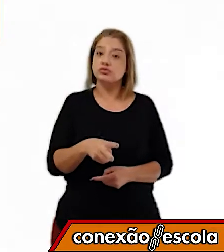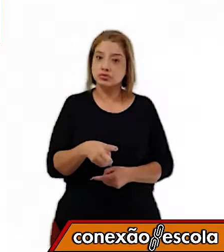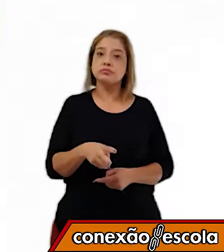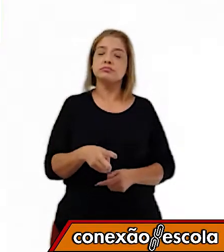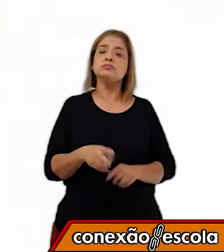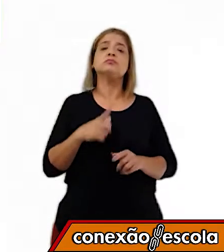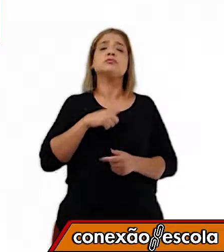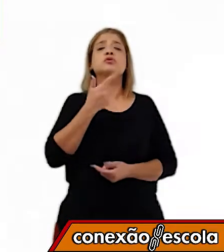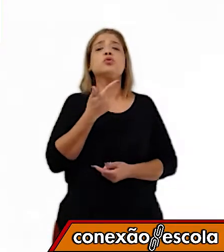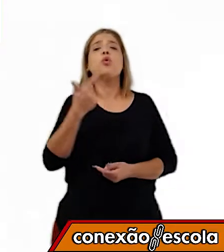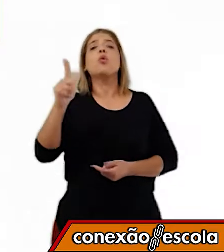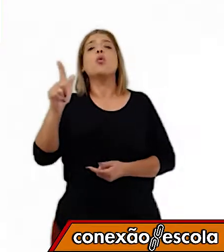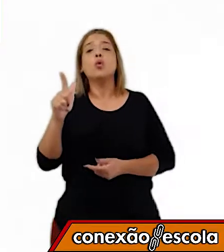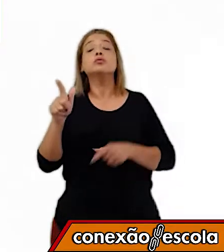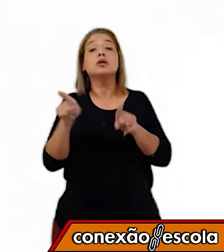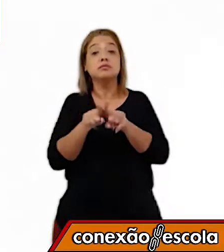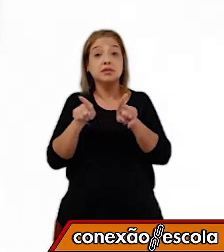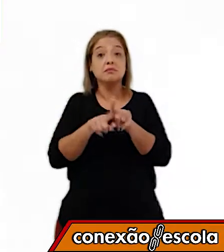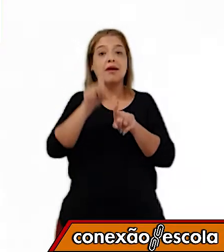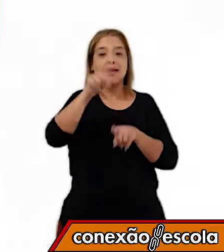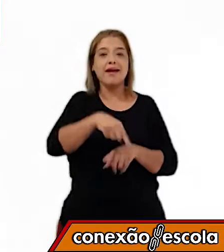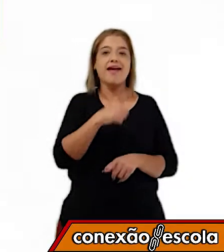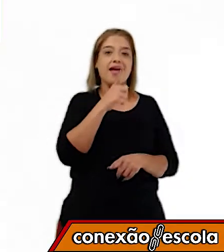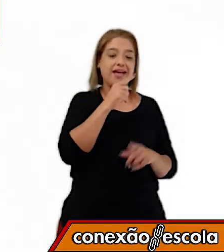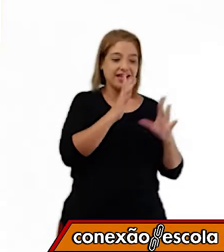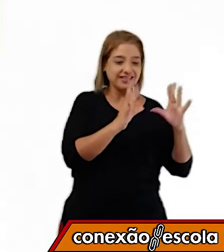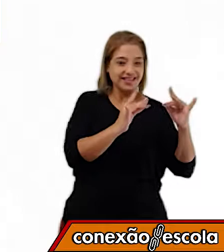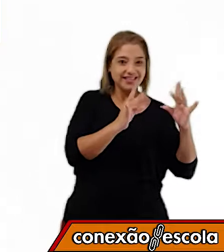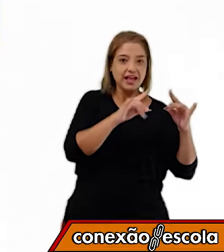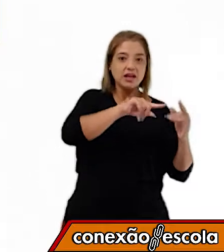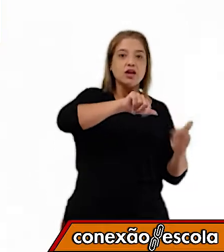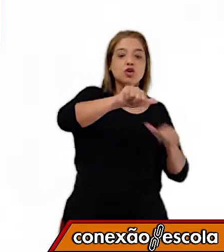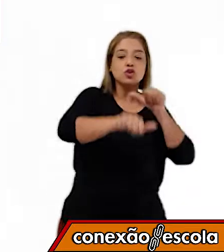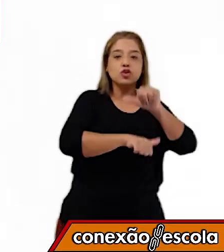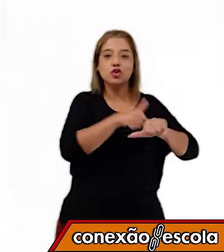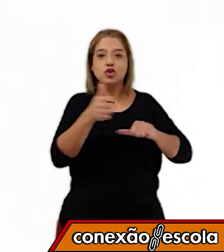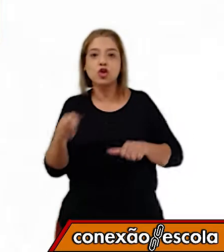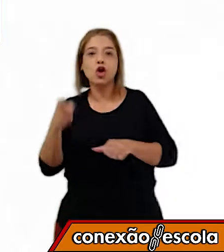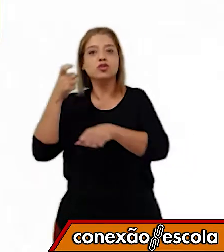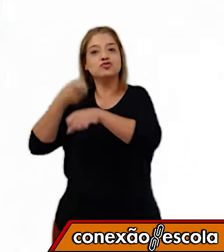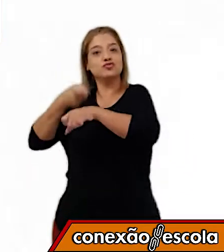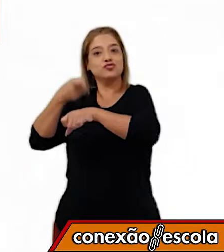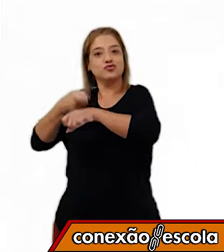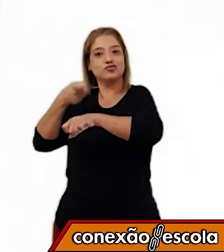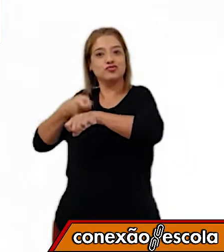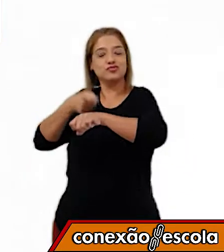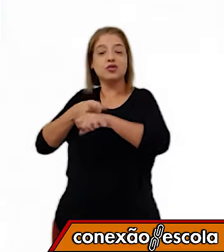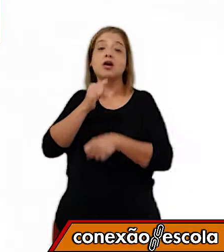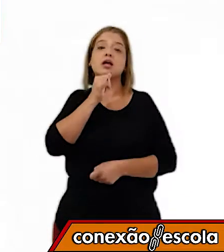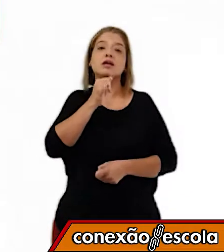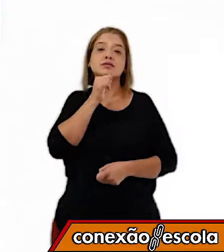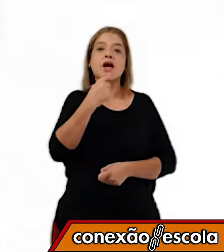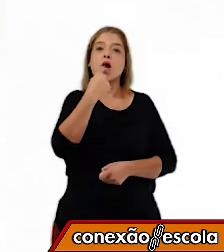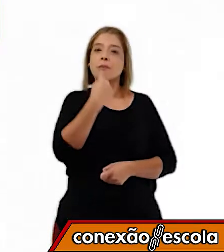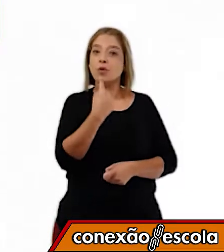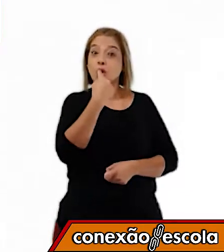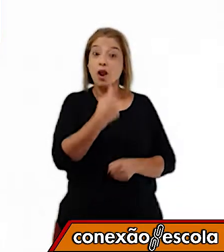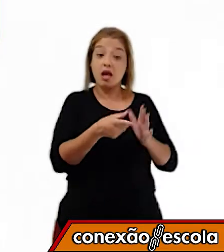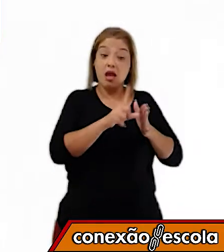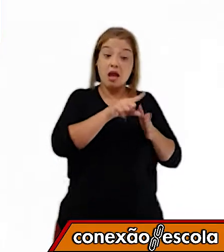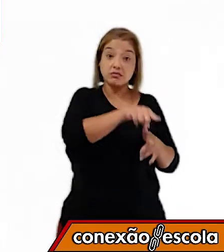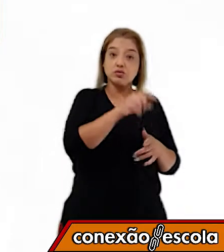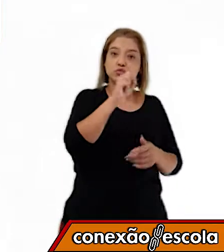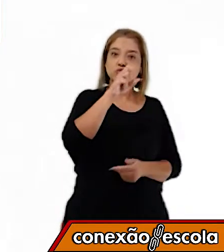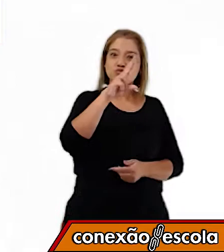mudança de matéria do estado líquido para o estado sólido. Um picolé era suco antes,